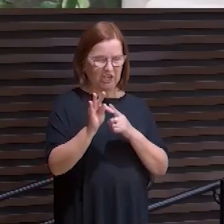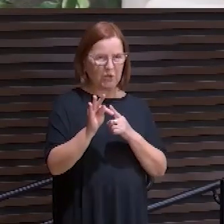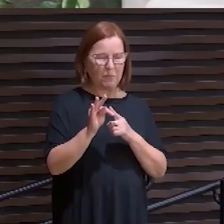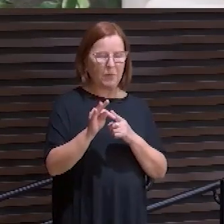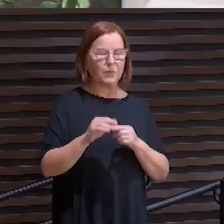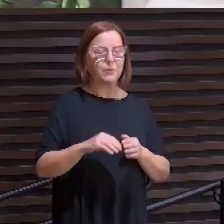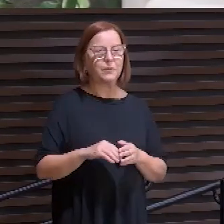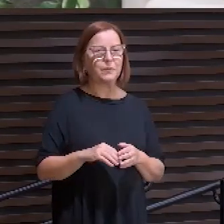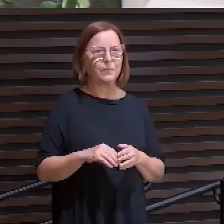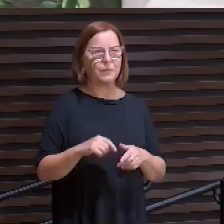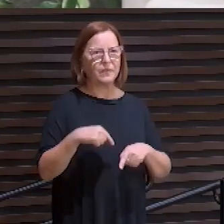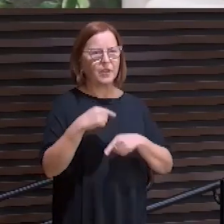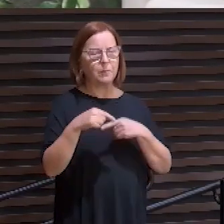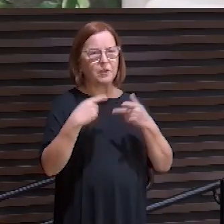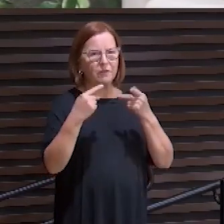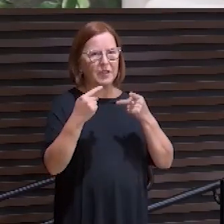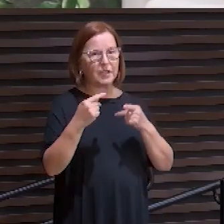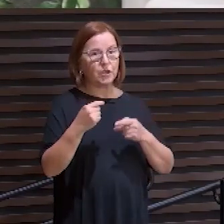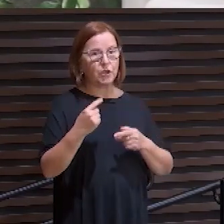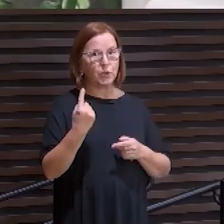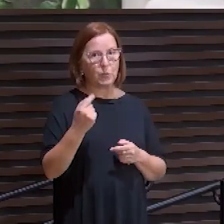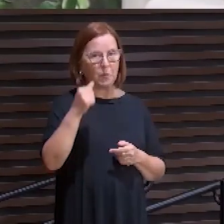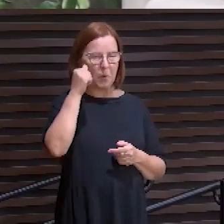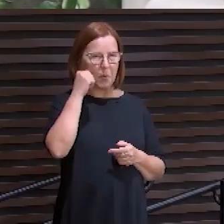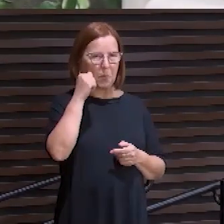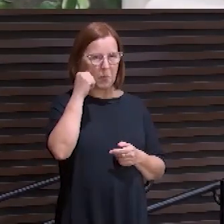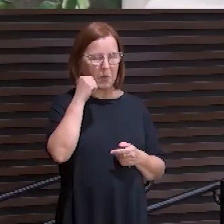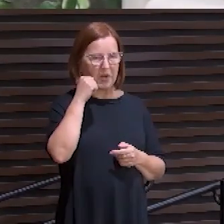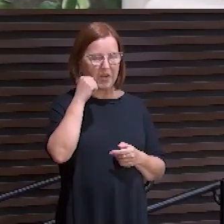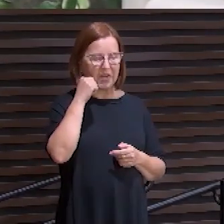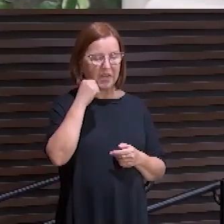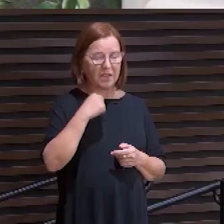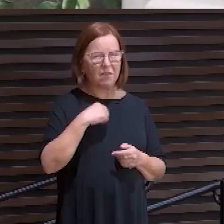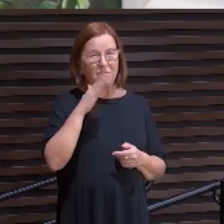citar uma que eu admiro muito.